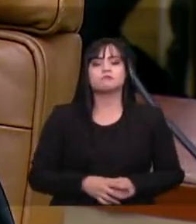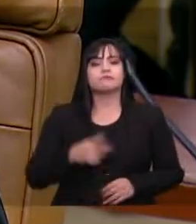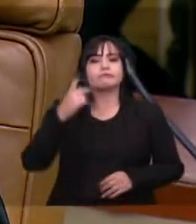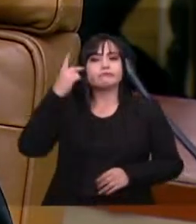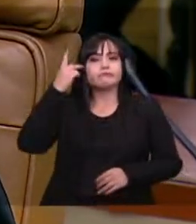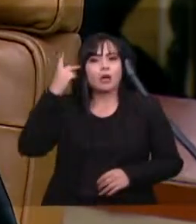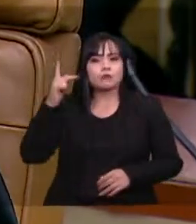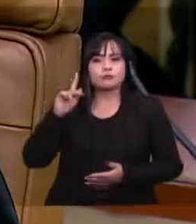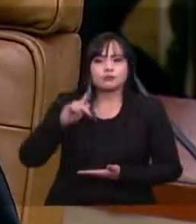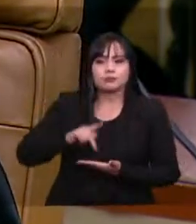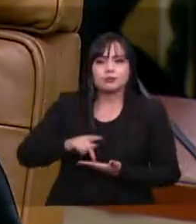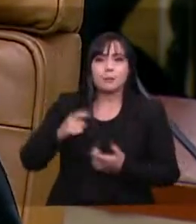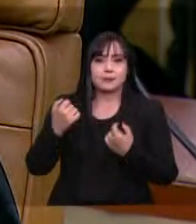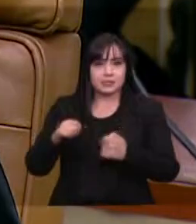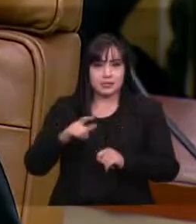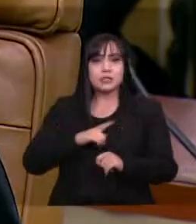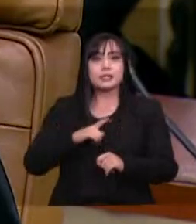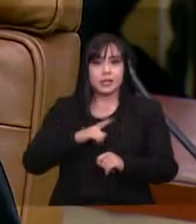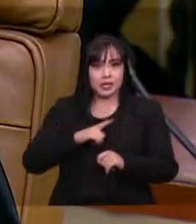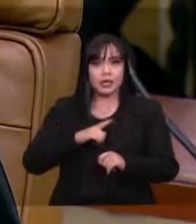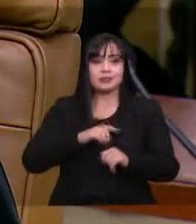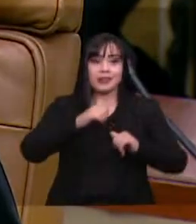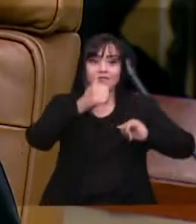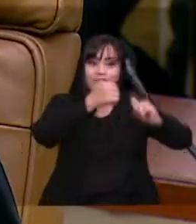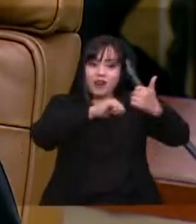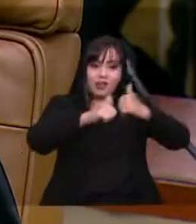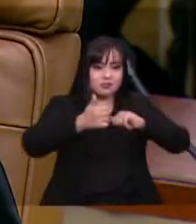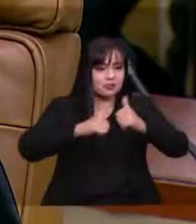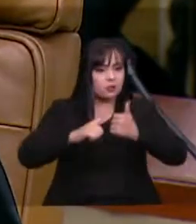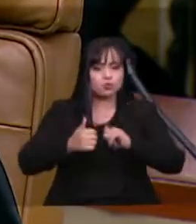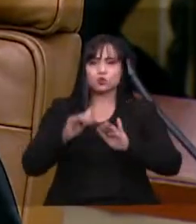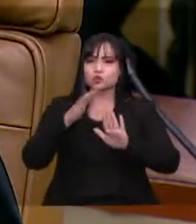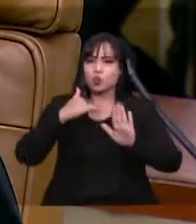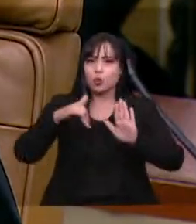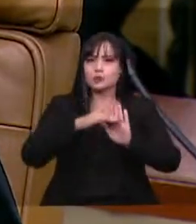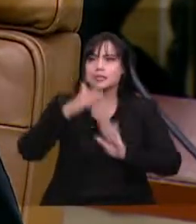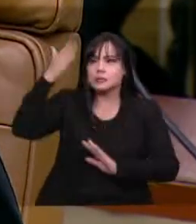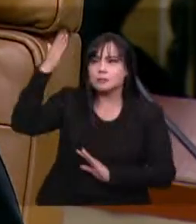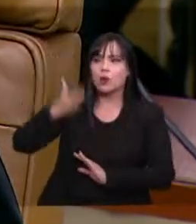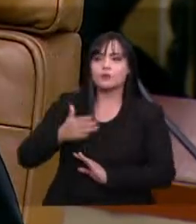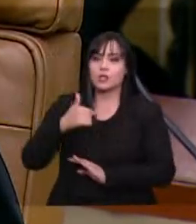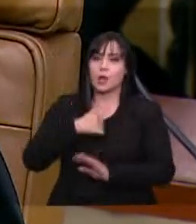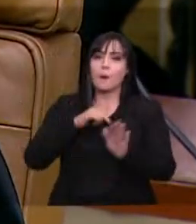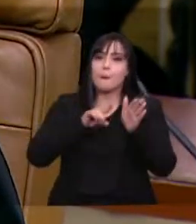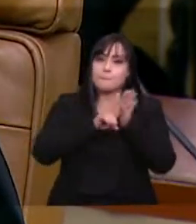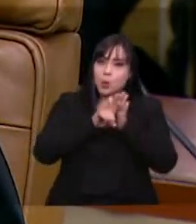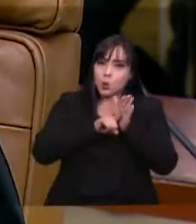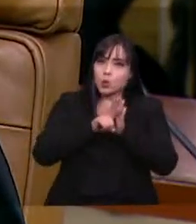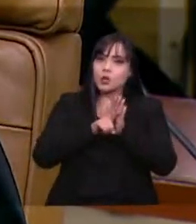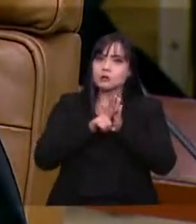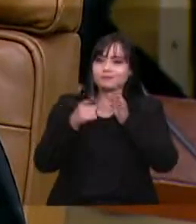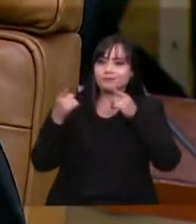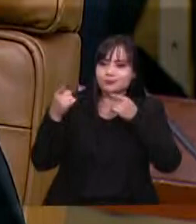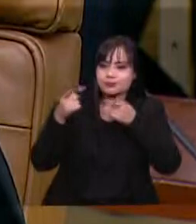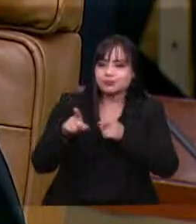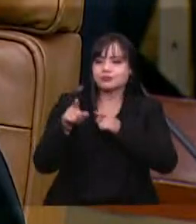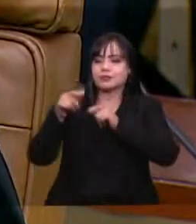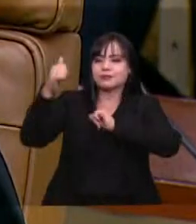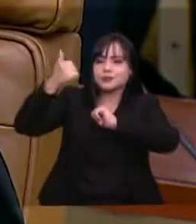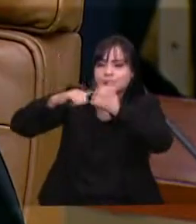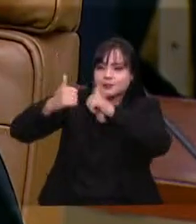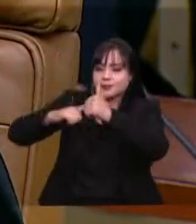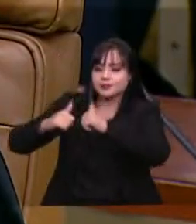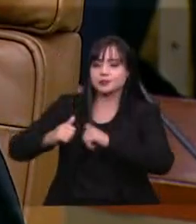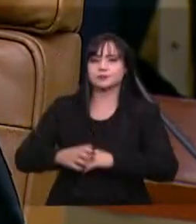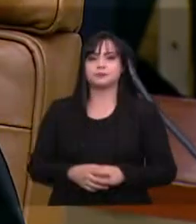que obviamente deve de ter no exame de todas as circunstâncias dos Autos e que estou procurando me desencobrir por isso